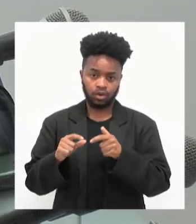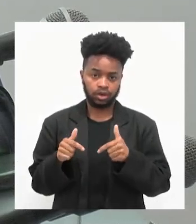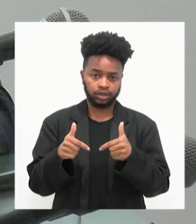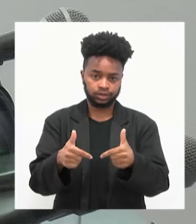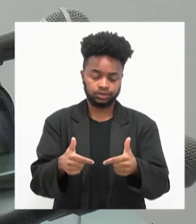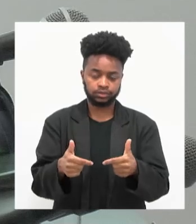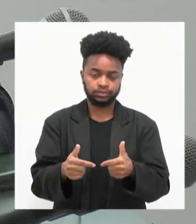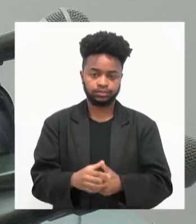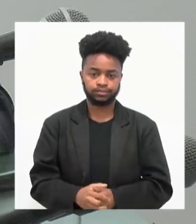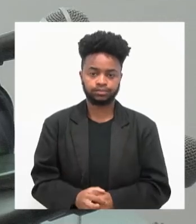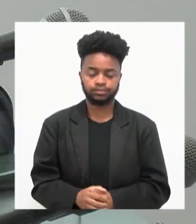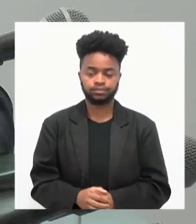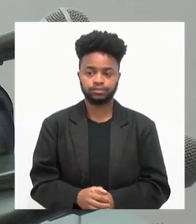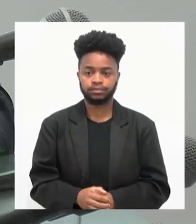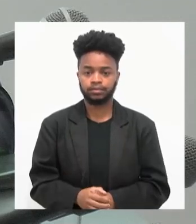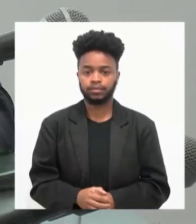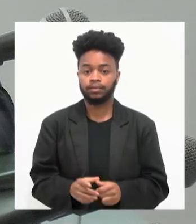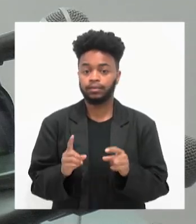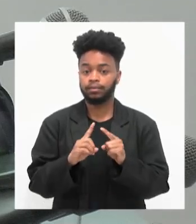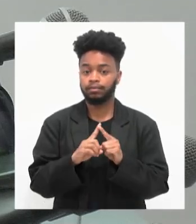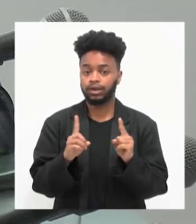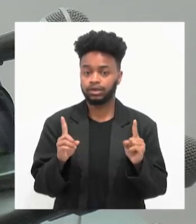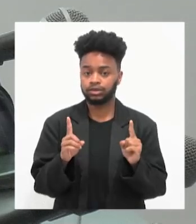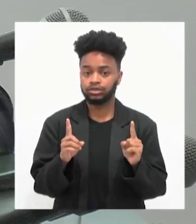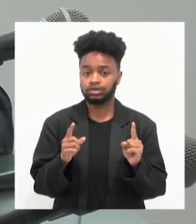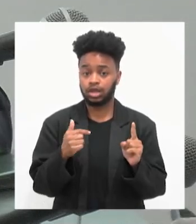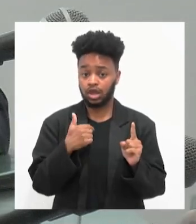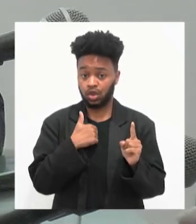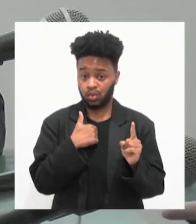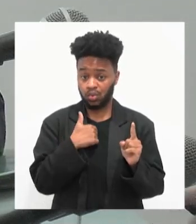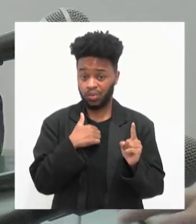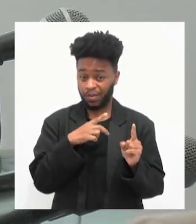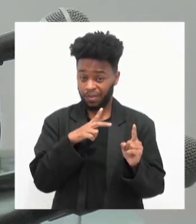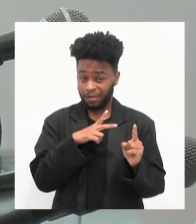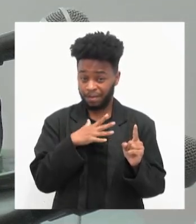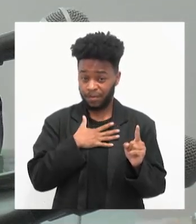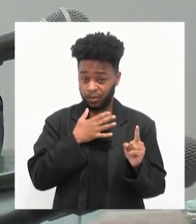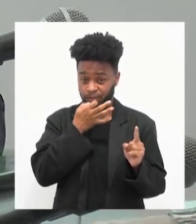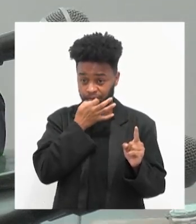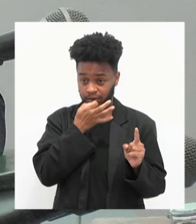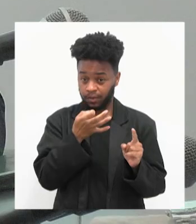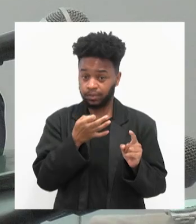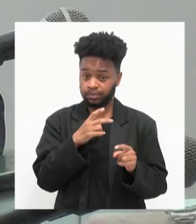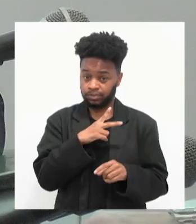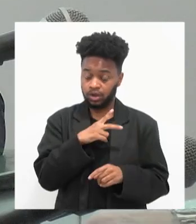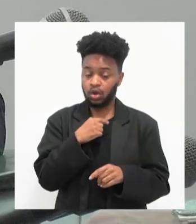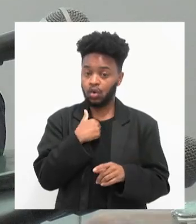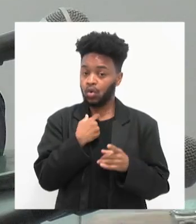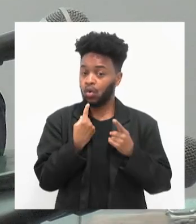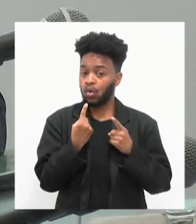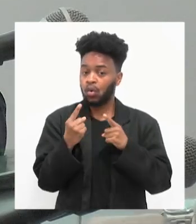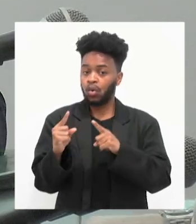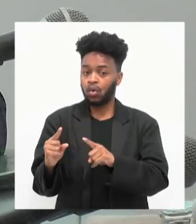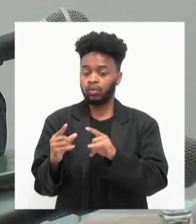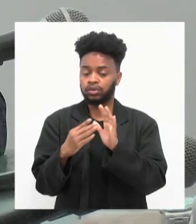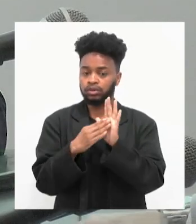nas suas fiscalizações. Porém, eu, particularmente, sou contrário, e tenho certeza que os colegas aqui, a esse modelo que não